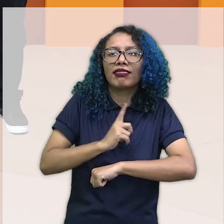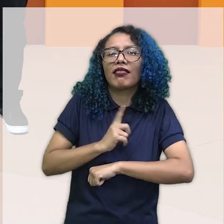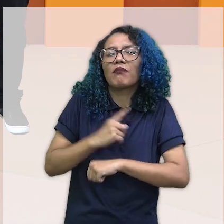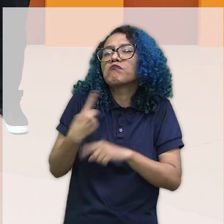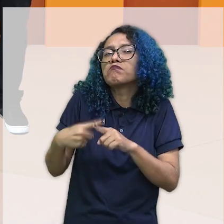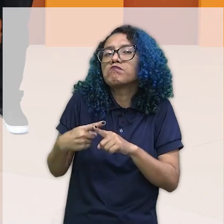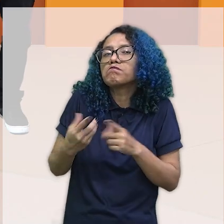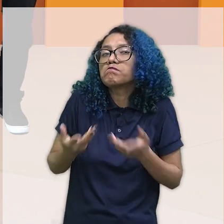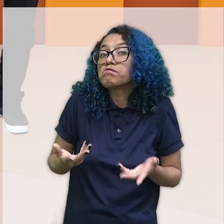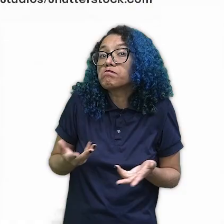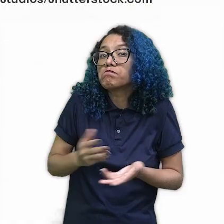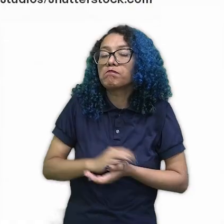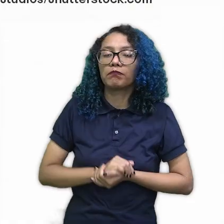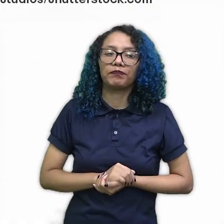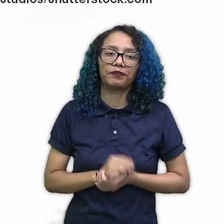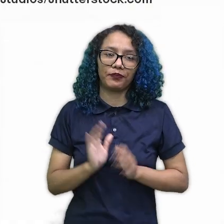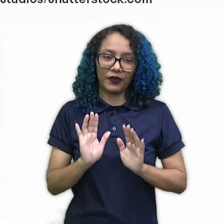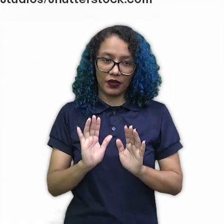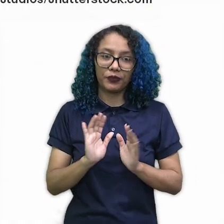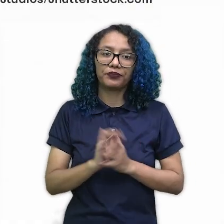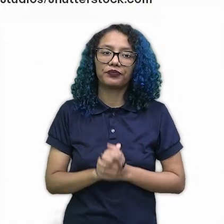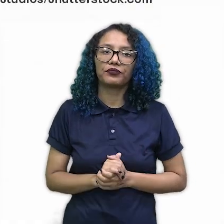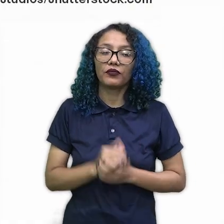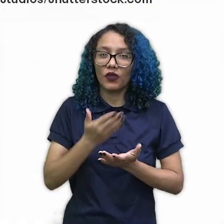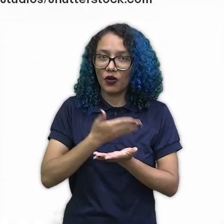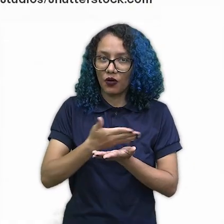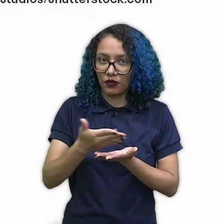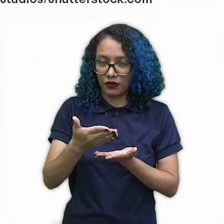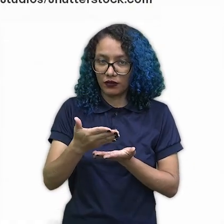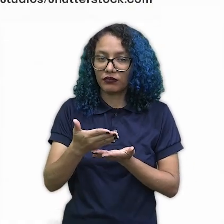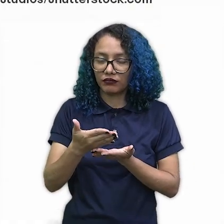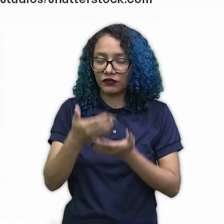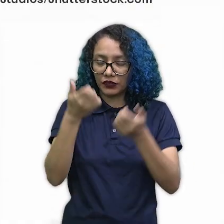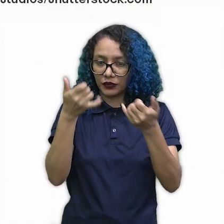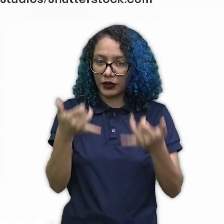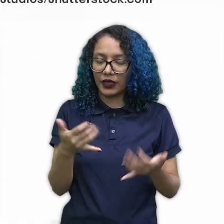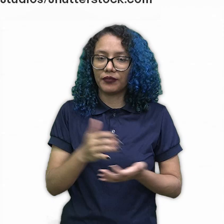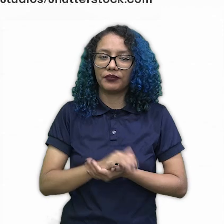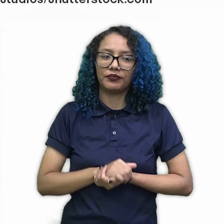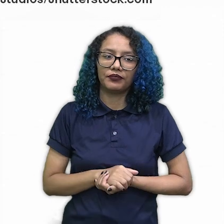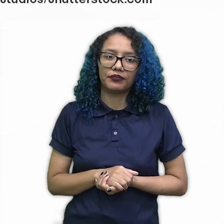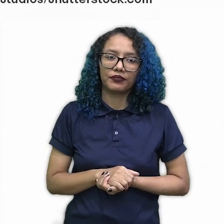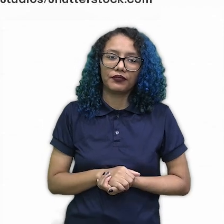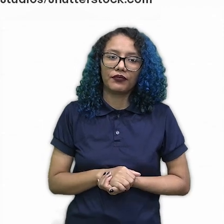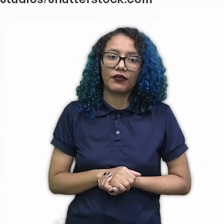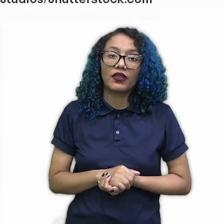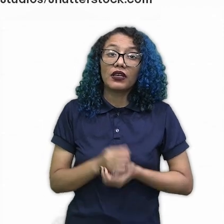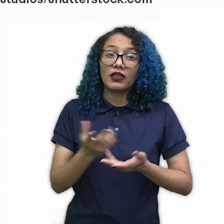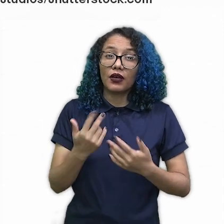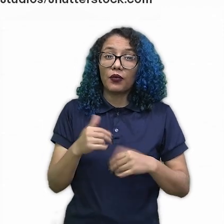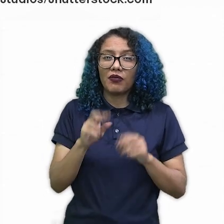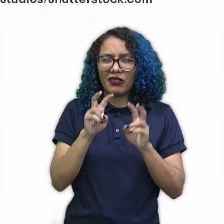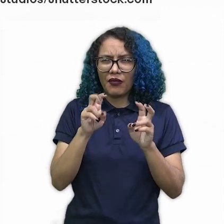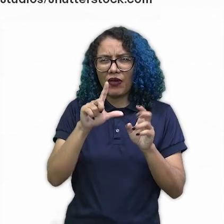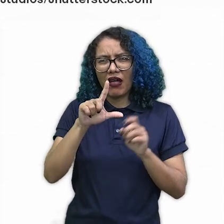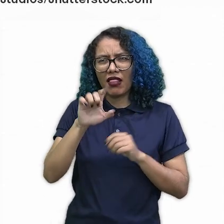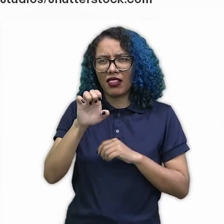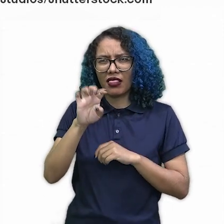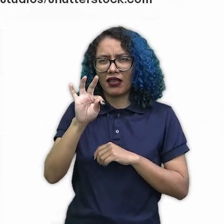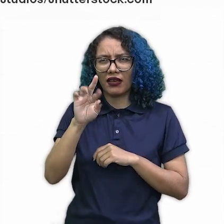Então vamos ver aqui. Continuando, primeiro, nós falamos de letramento